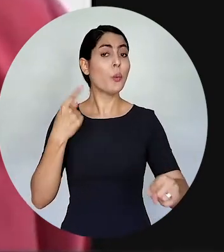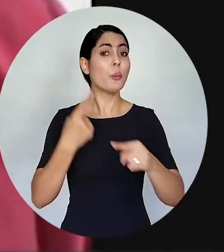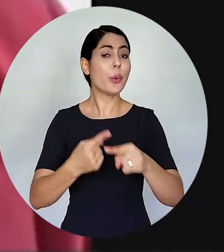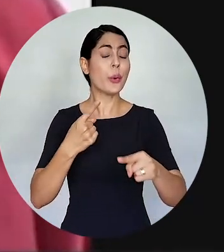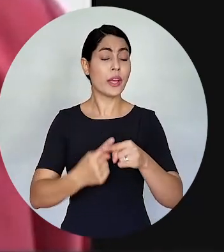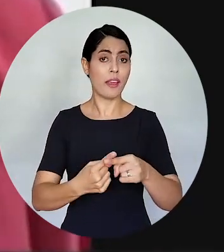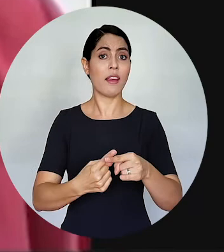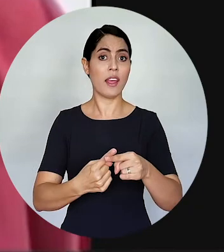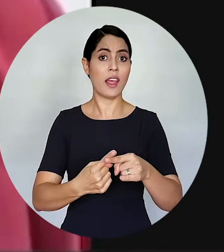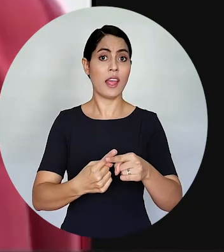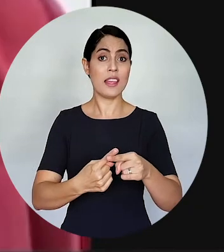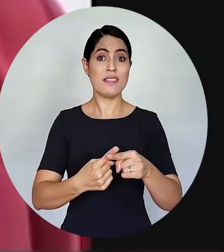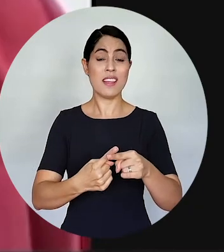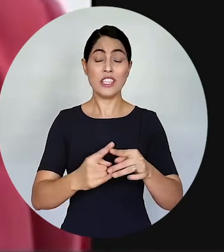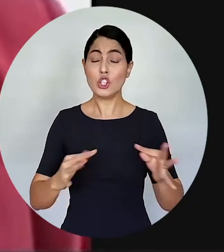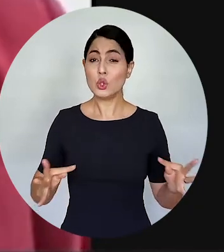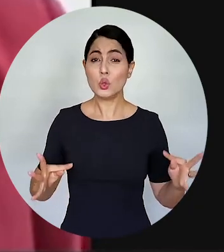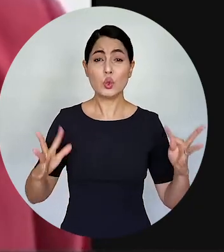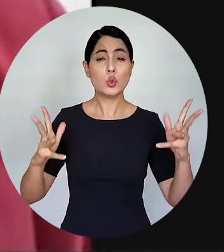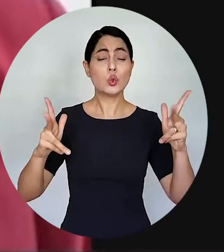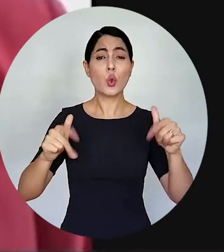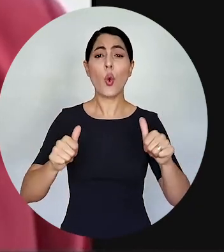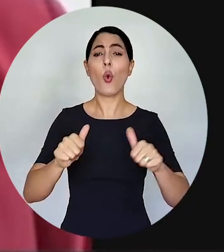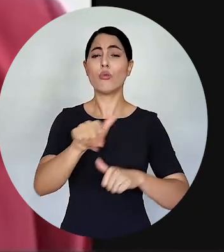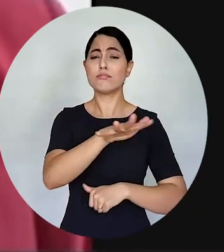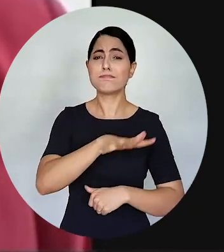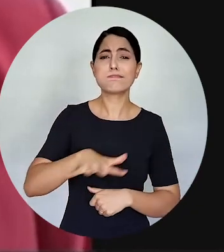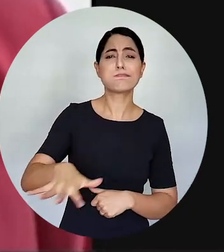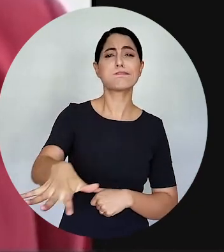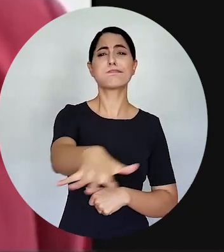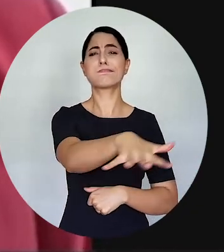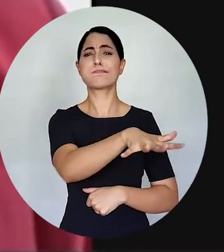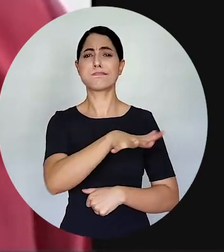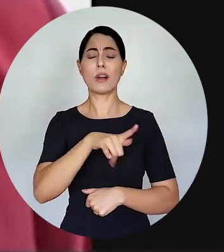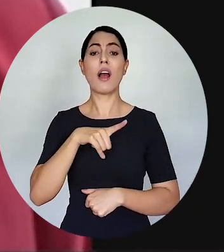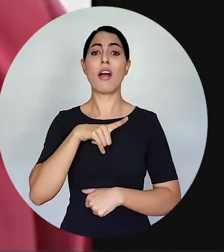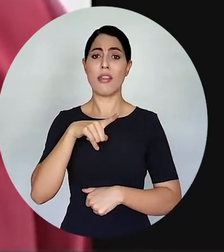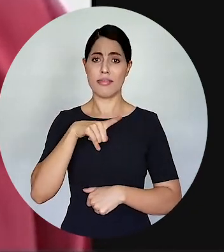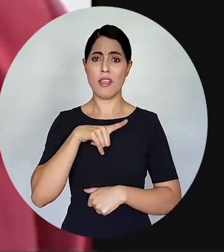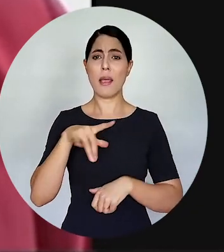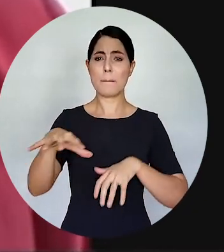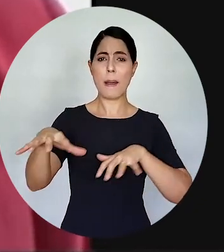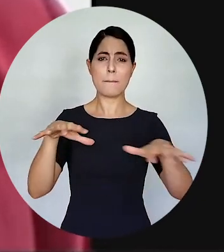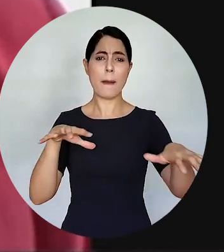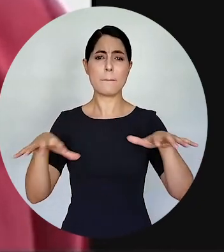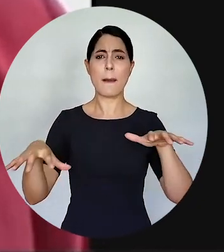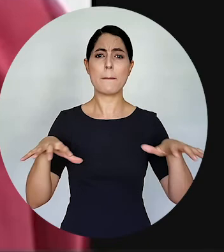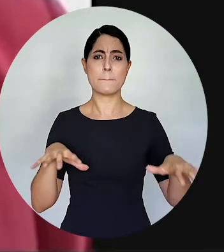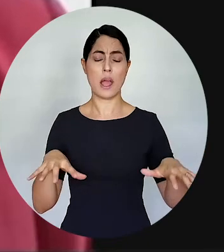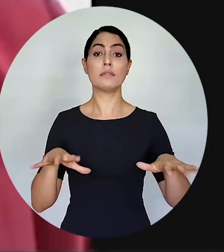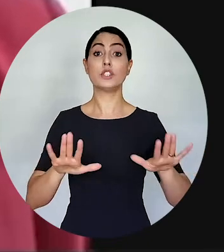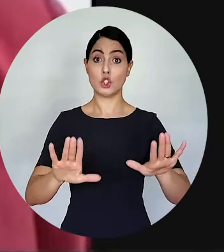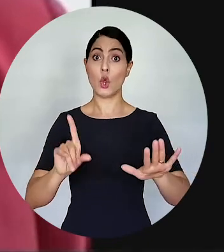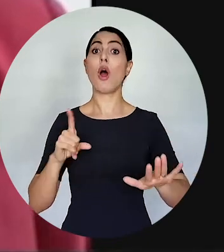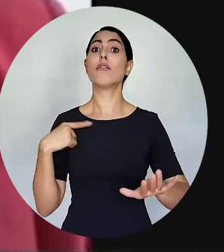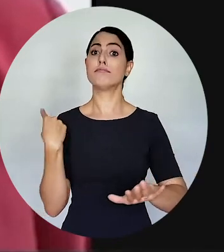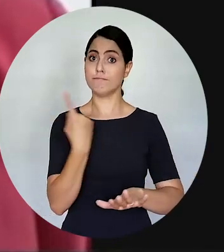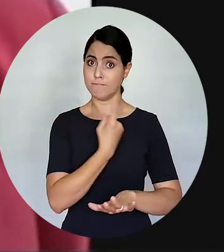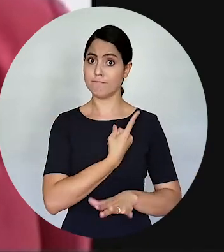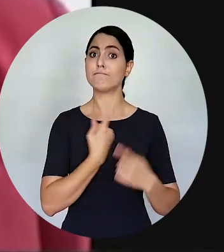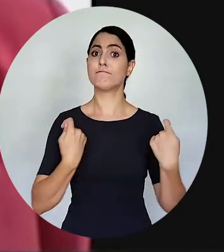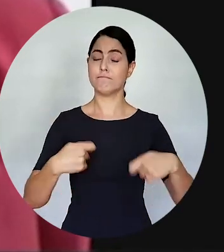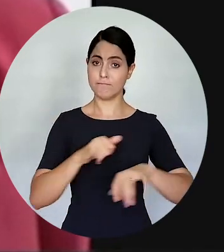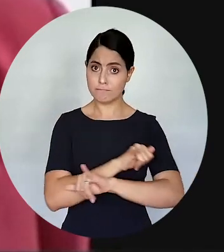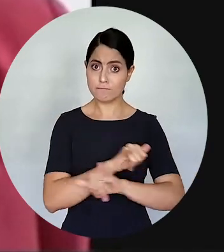deficiência negras, porque nós temos também, né, nesse universo uma interseccionalidade.